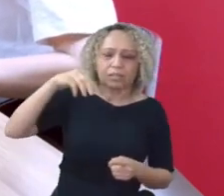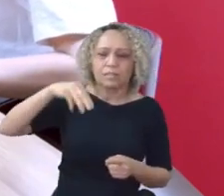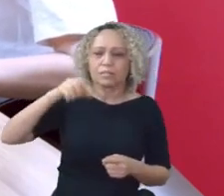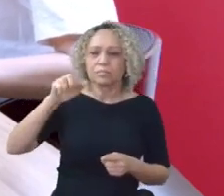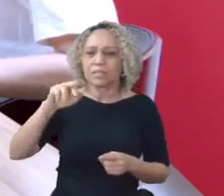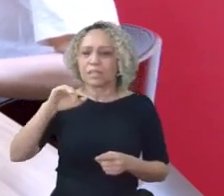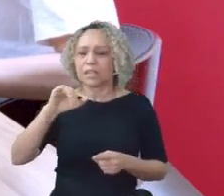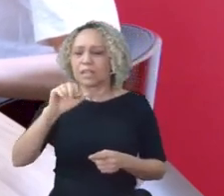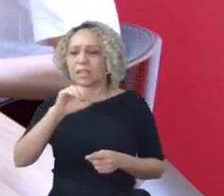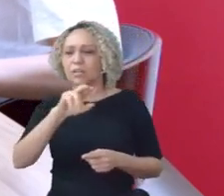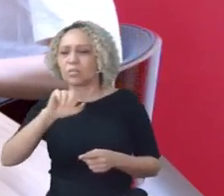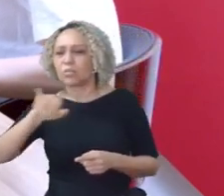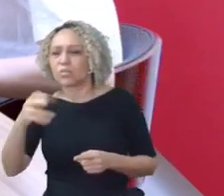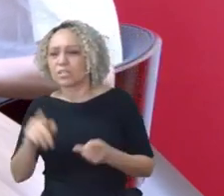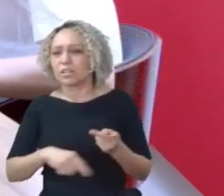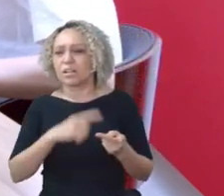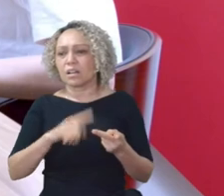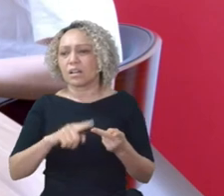mandioca, caju, acerola,